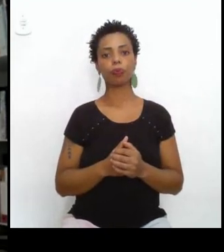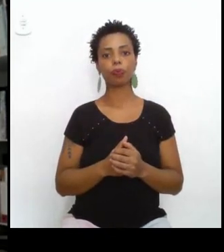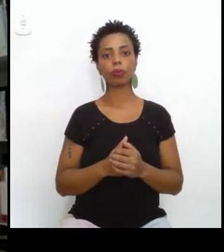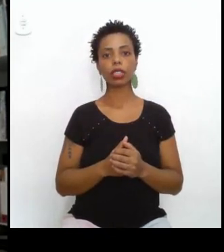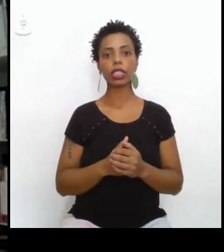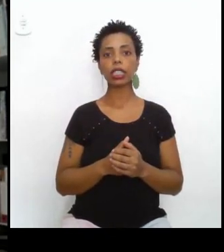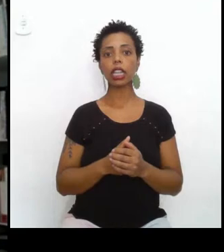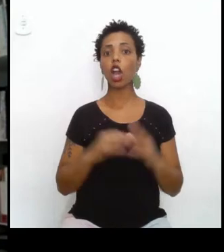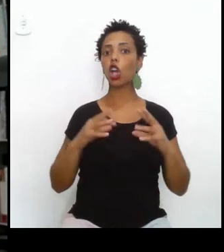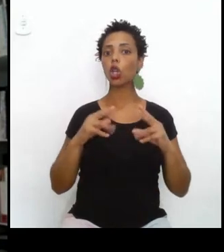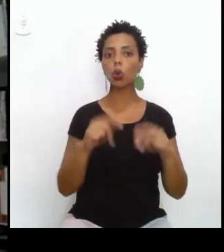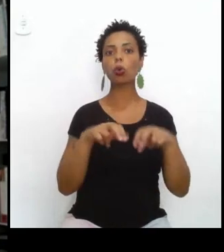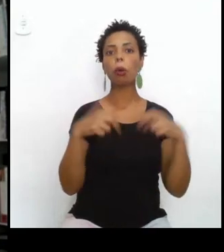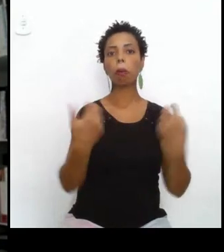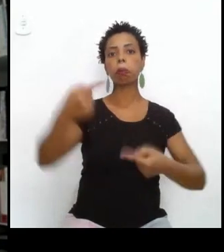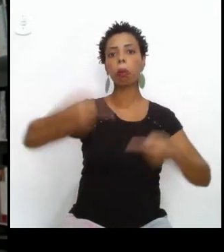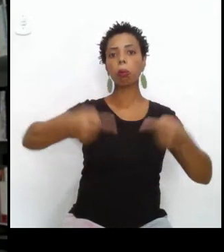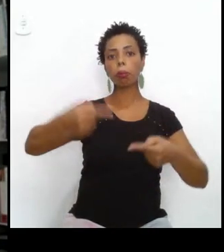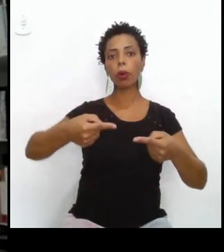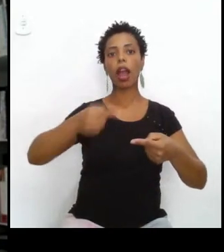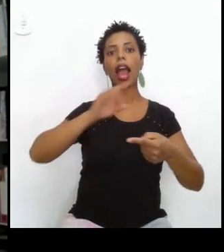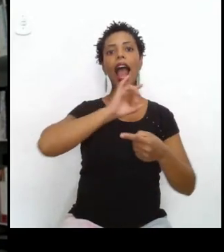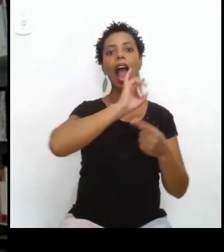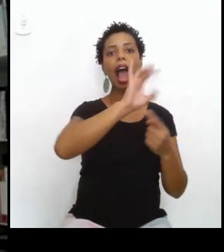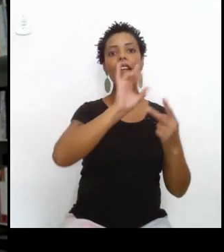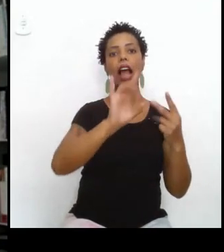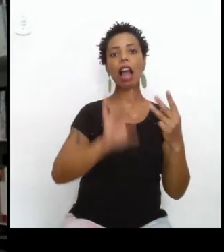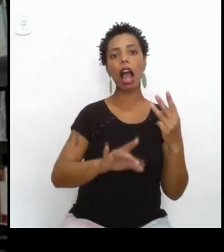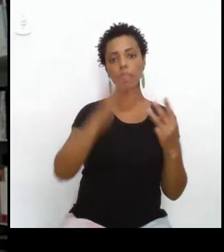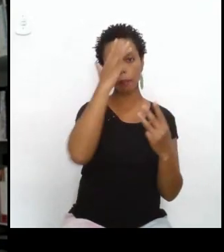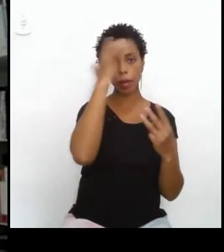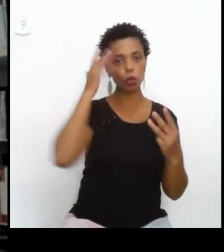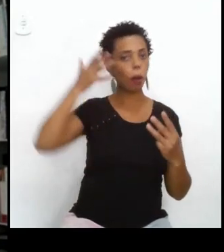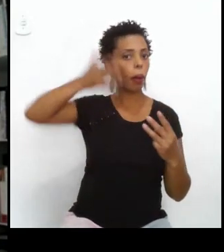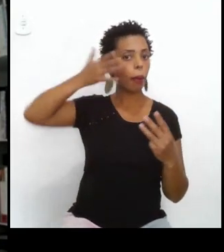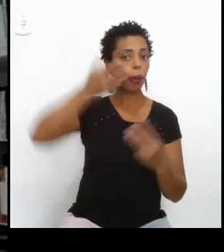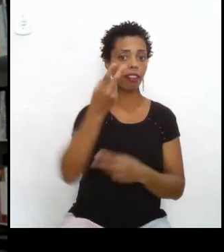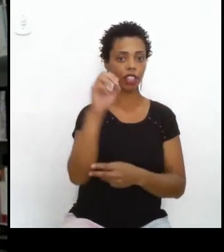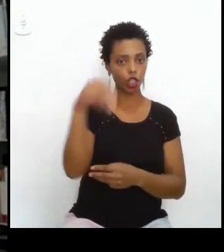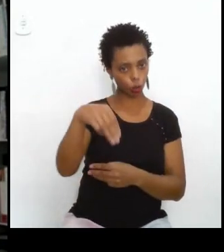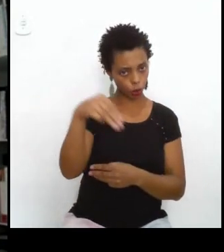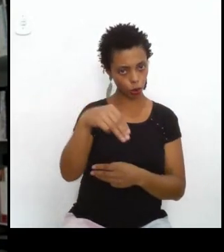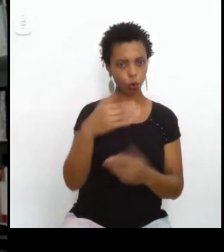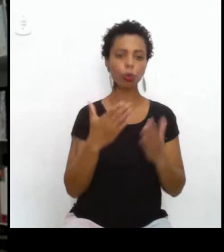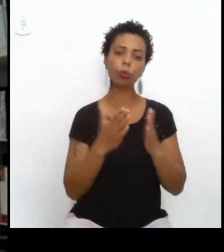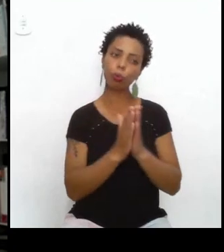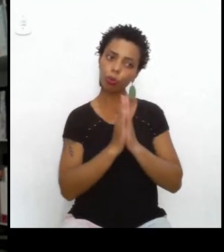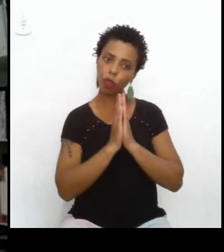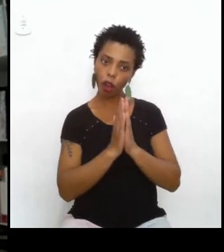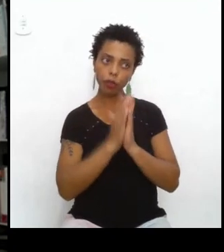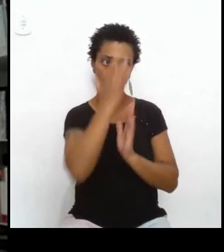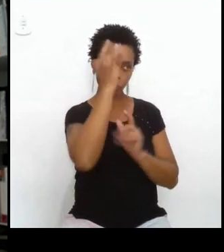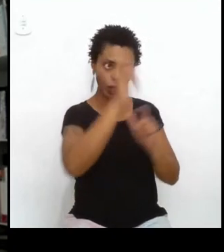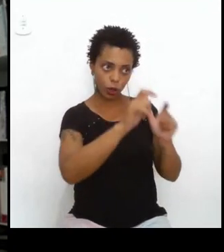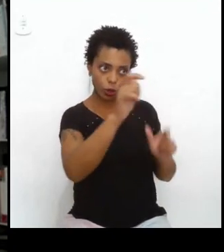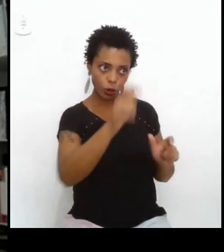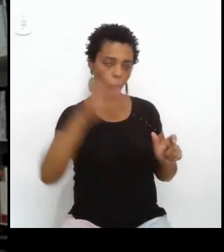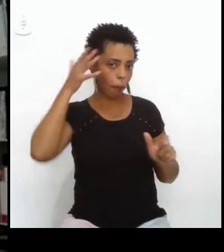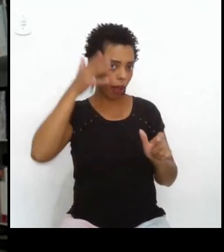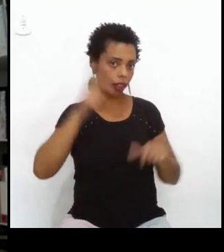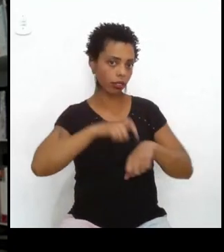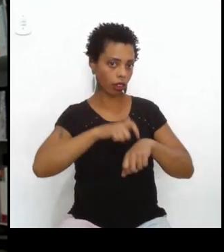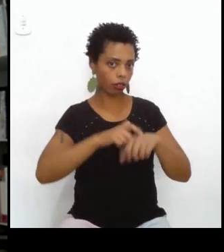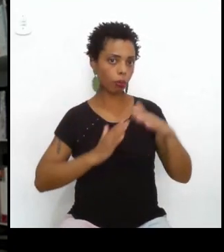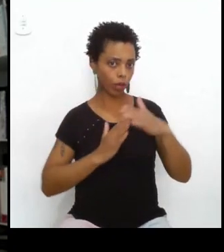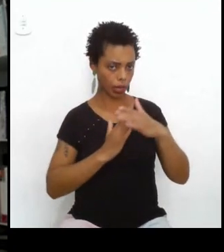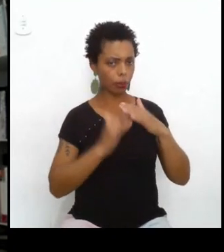falas pela 20 minutos a gente pede para os palestrantes respeitarem esse tempo eu vou avisar quando chegar